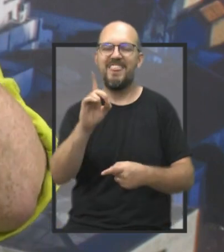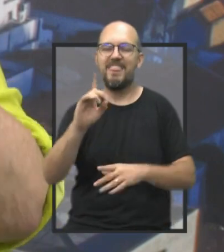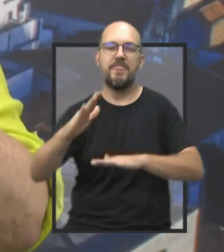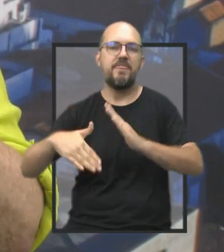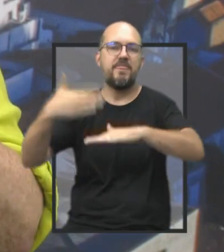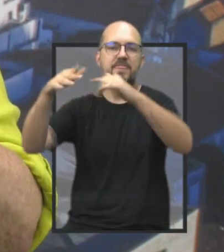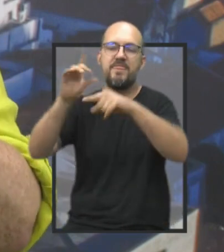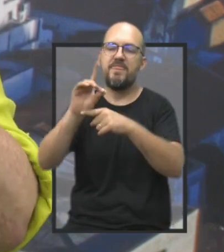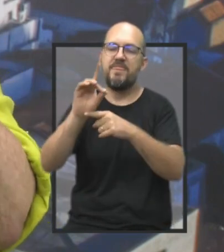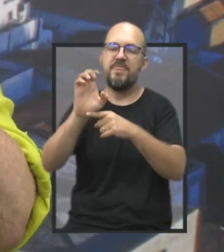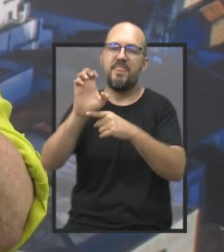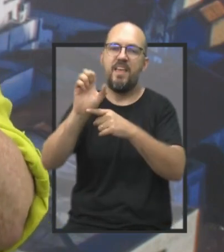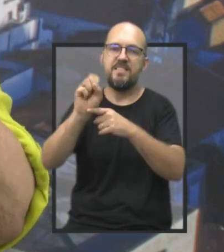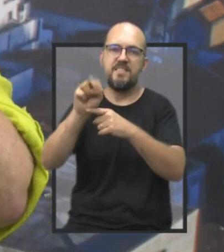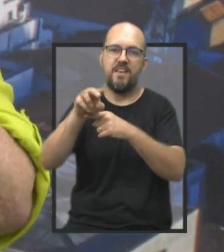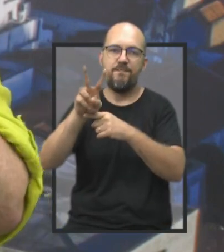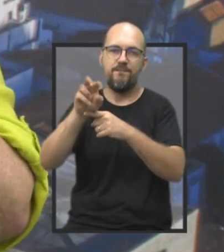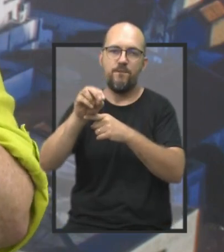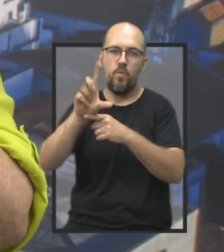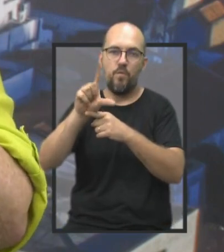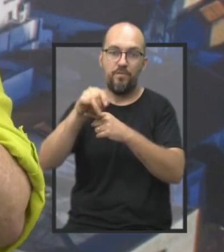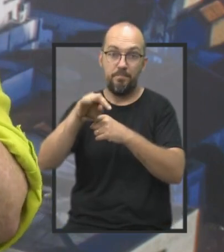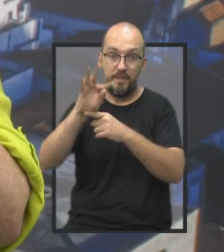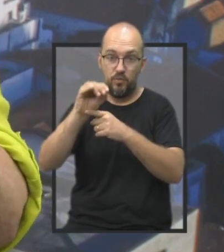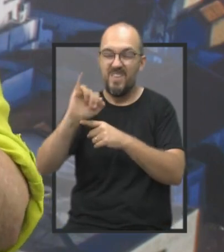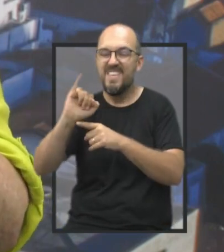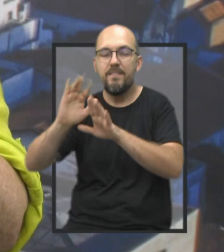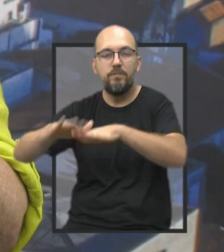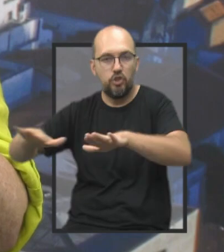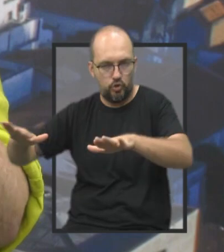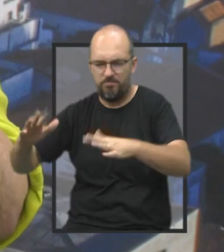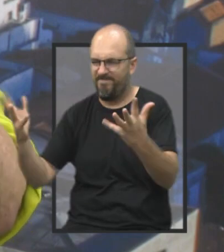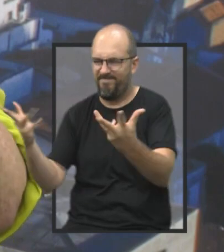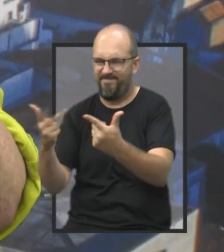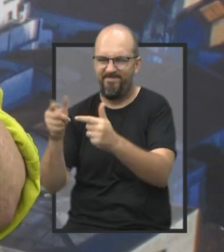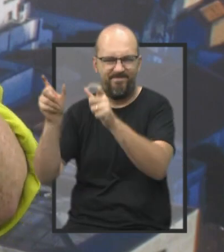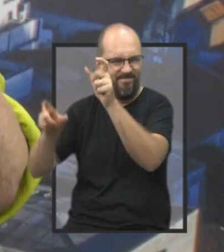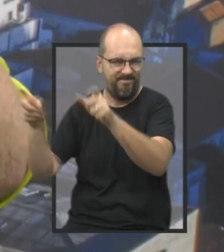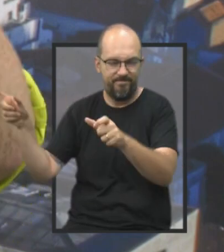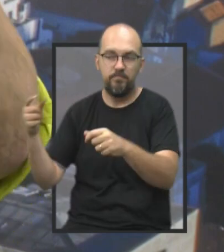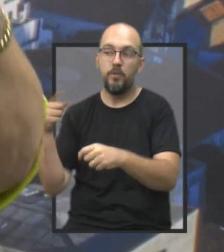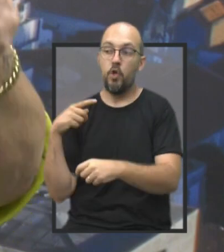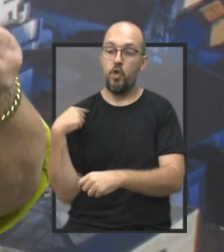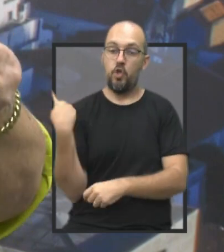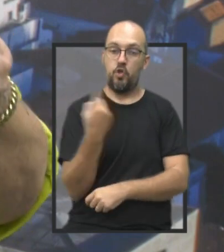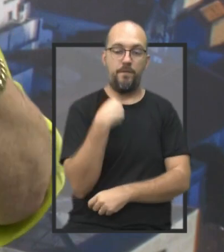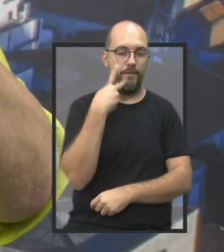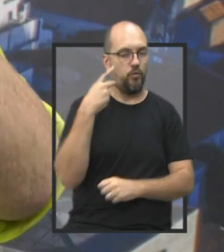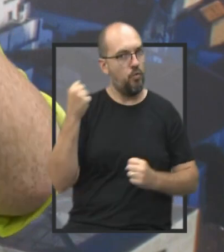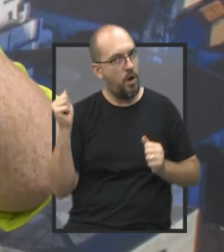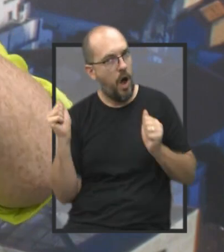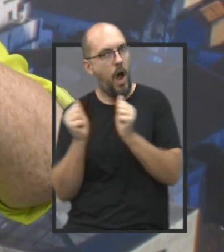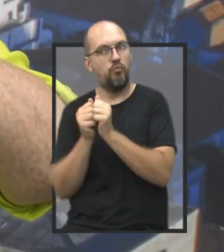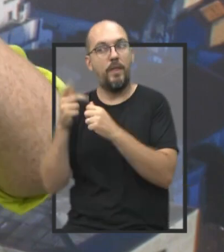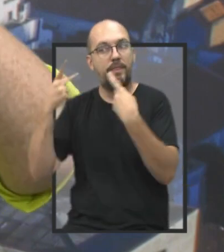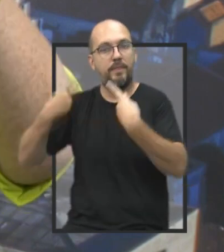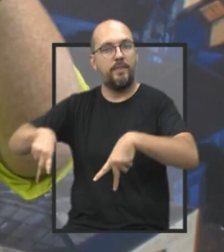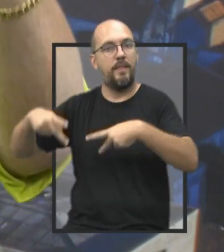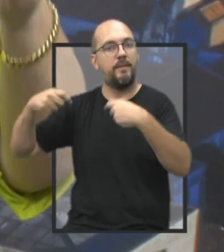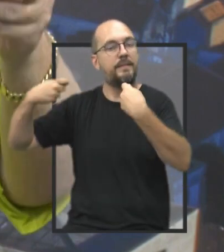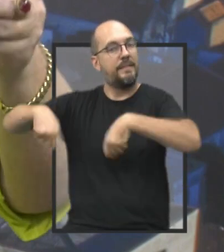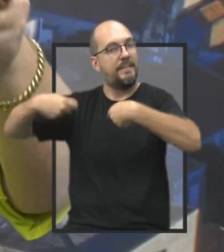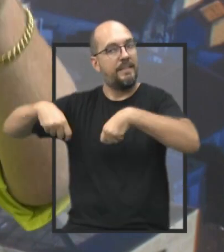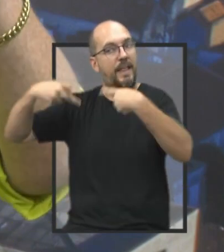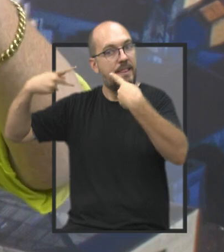são incríveis, e eles precisam saber que nós estamos ao lado deles, para as necessidades deles, para